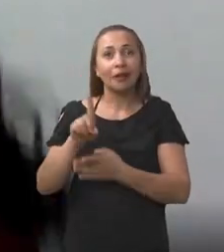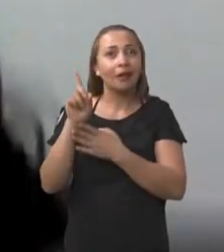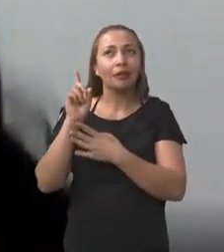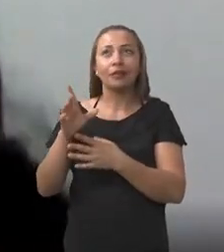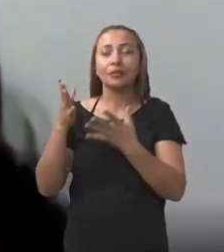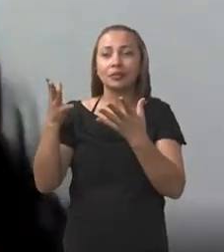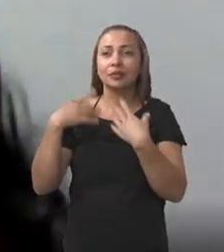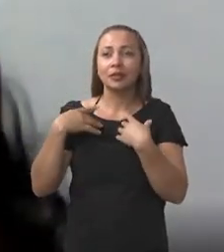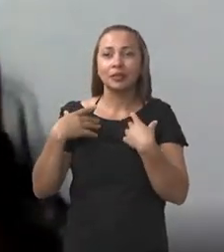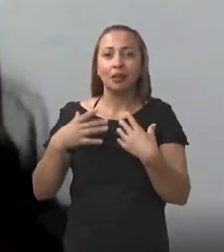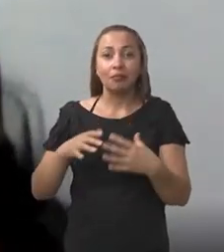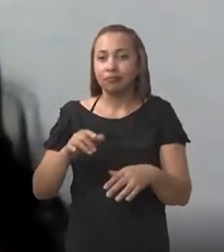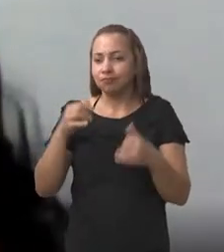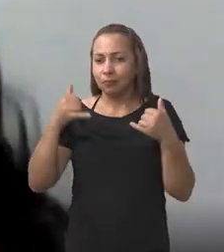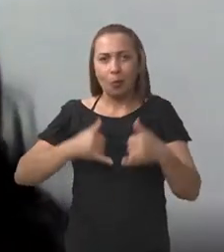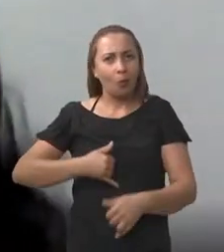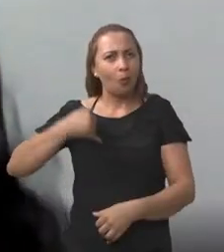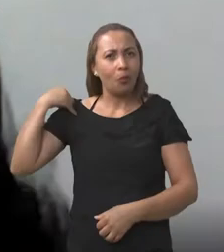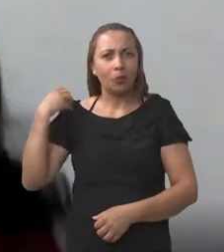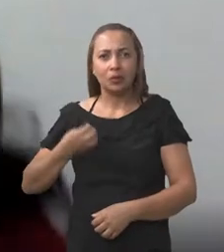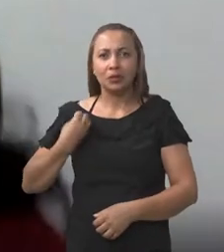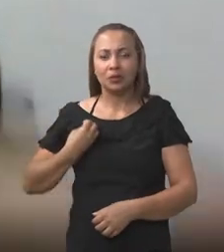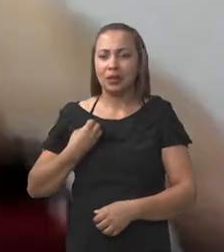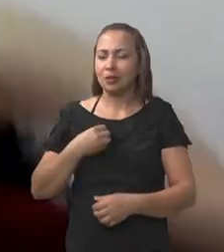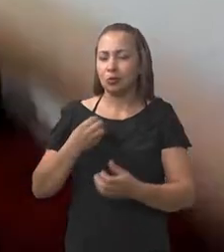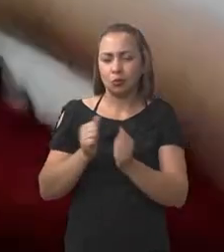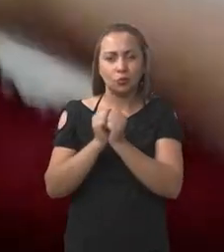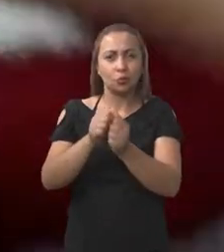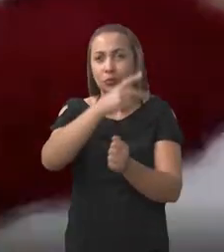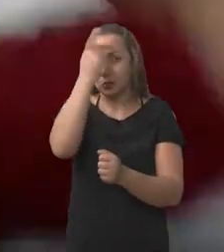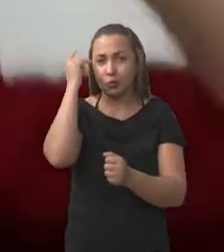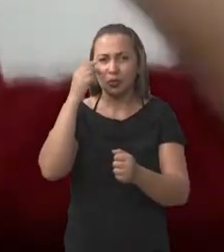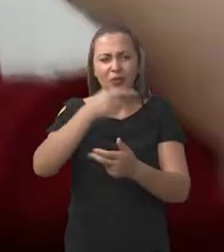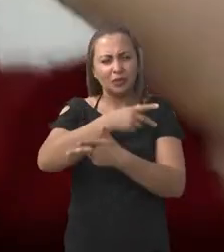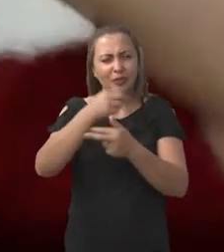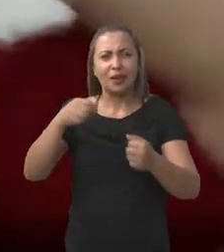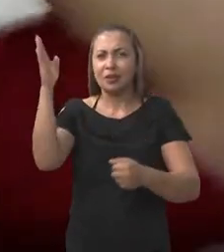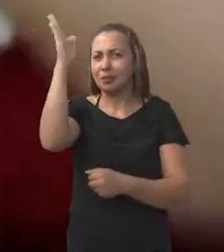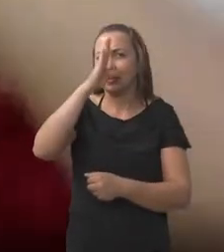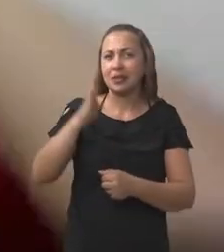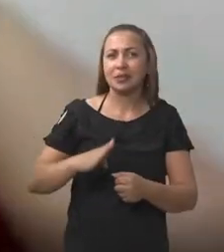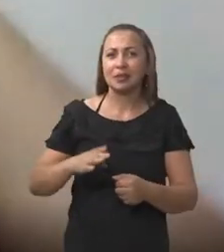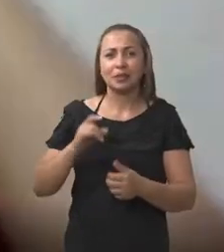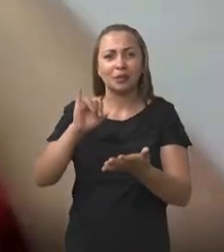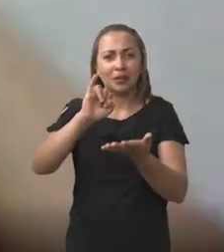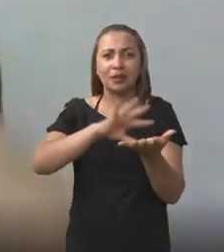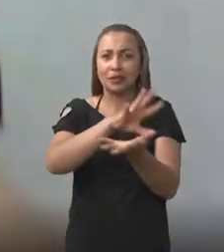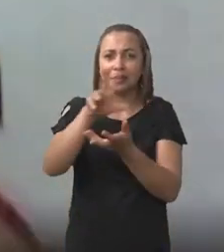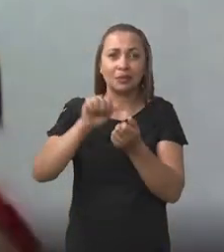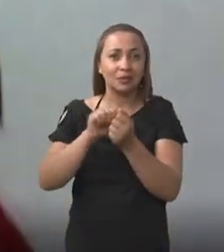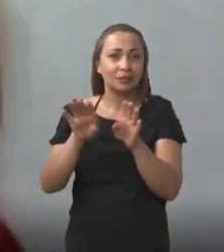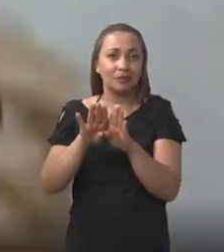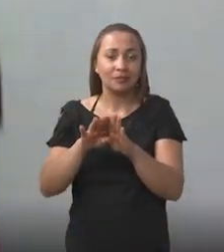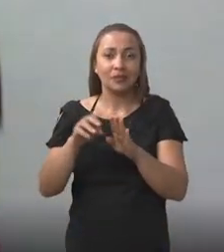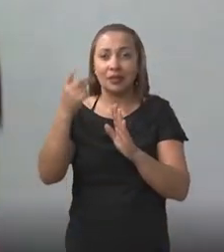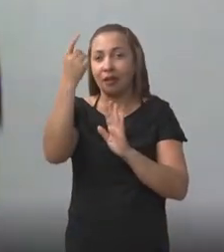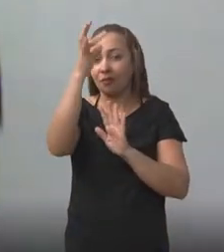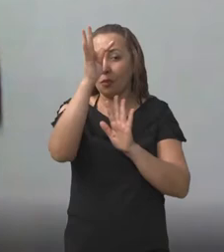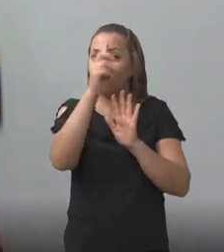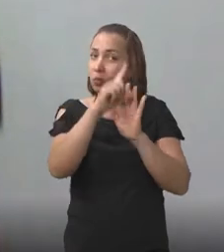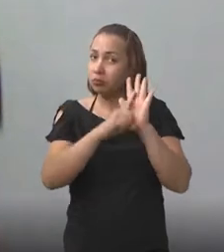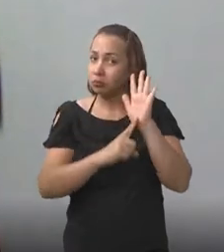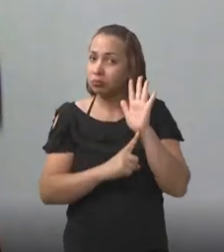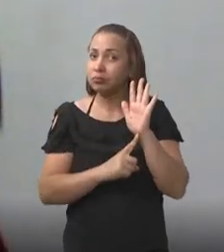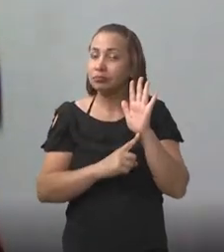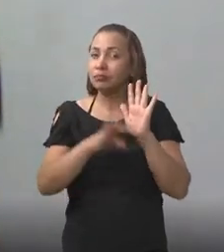fiquei assim, lisonjeada de estar ali no meio daquelas pessoas, pessoas de vários lugares do Brasil, de fora do Brasil também. Aí saiu